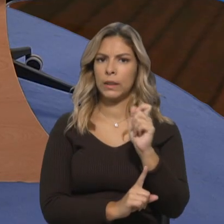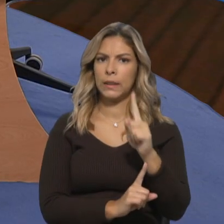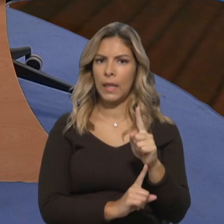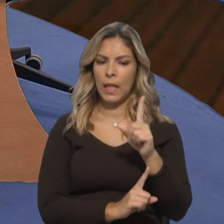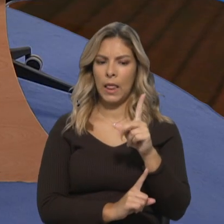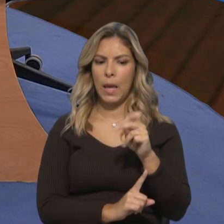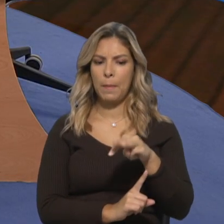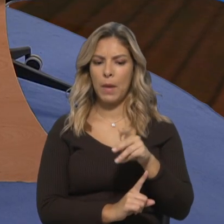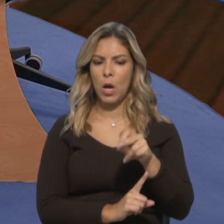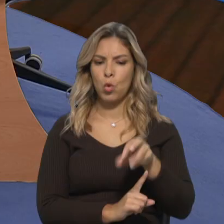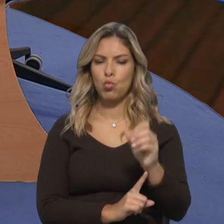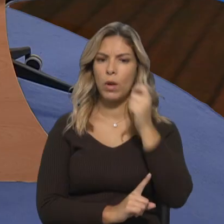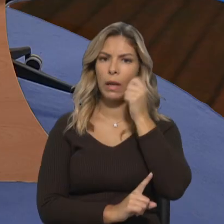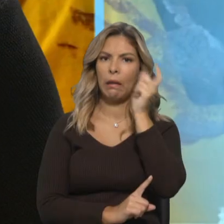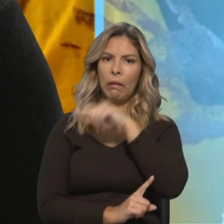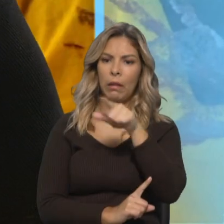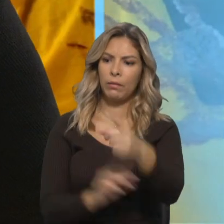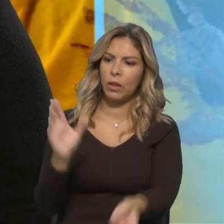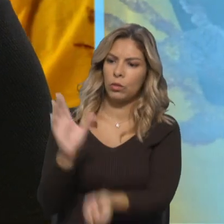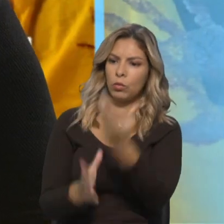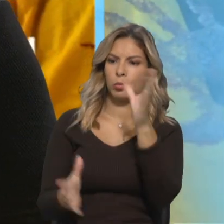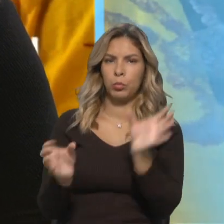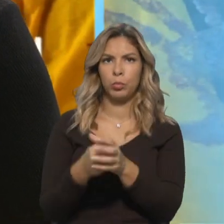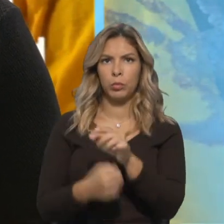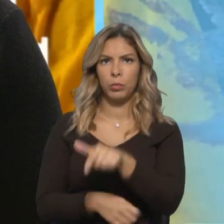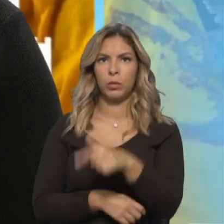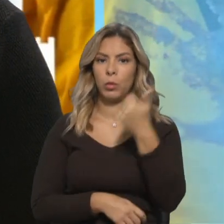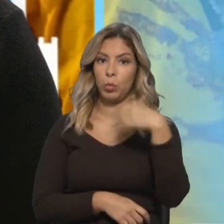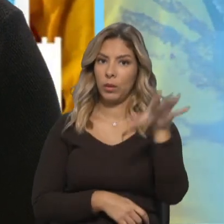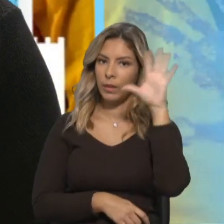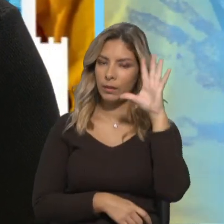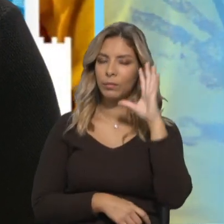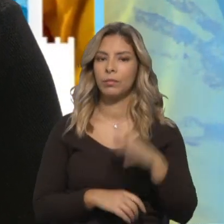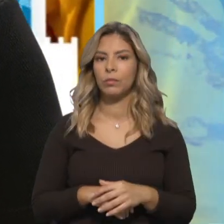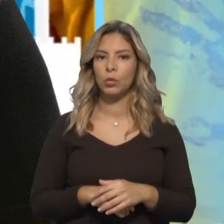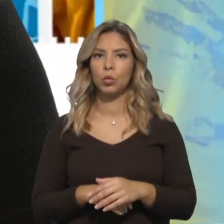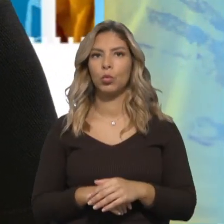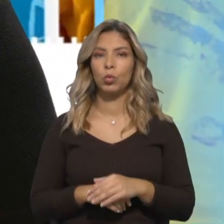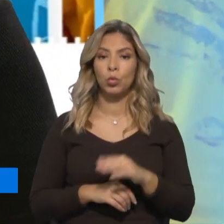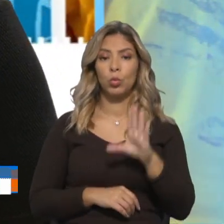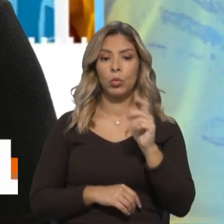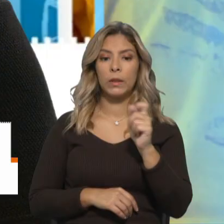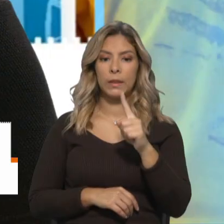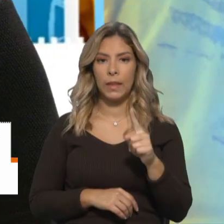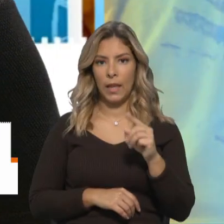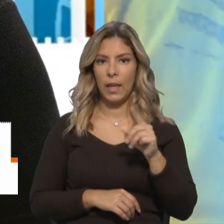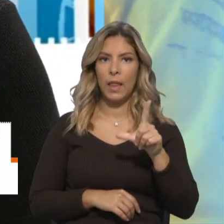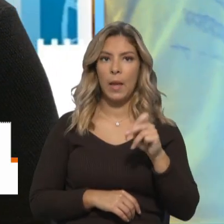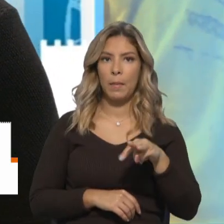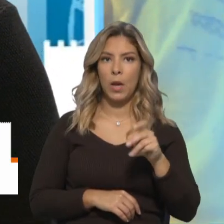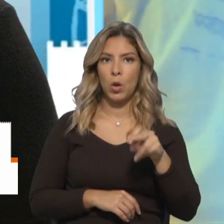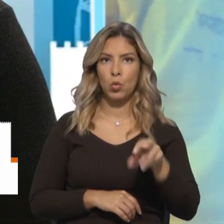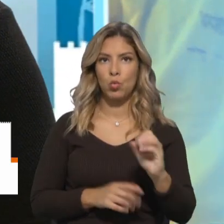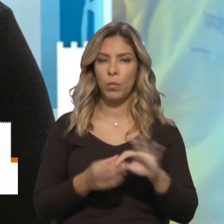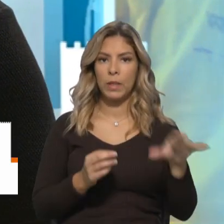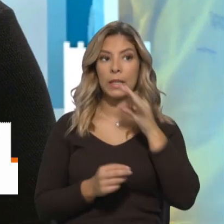os missionários da Consolata? Bom, em primeiro lugar, boa tarde. José Alamano vem de uma família de santos e de